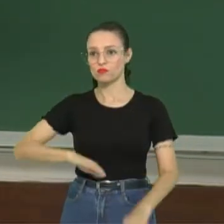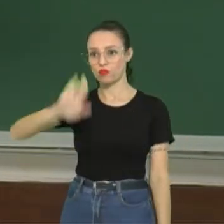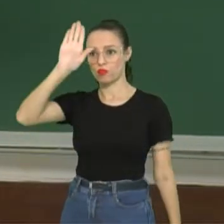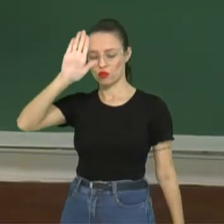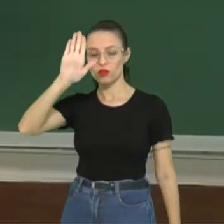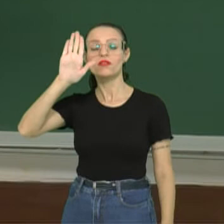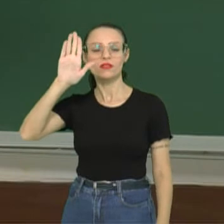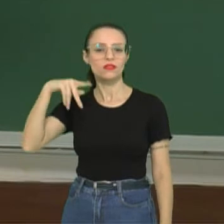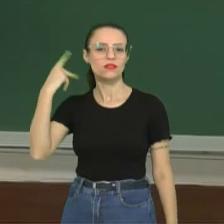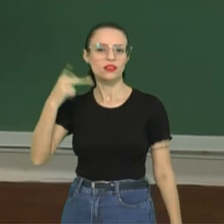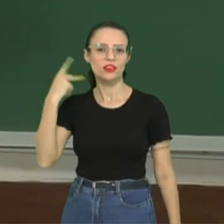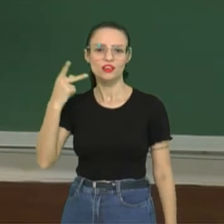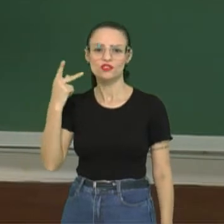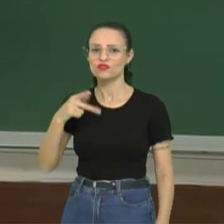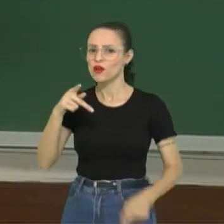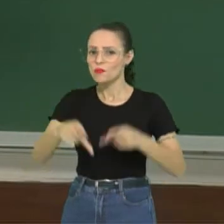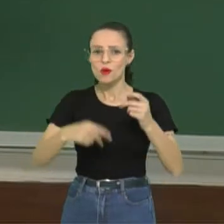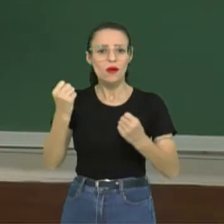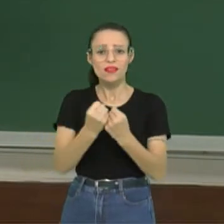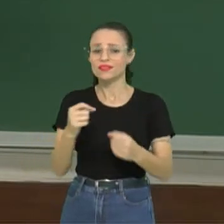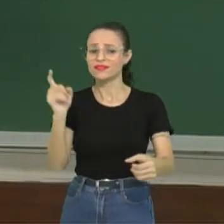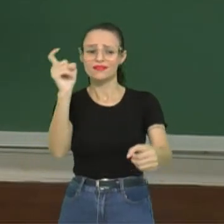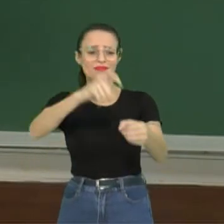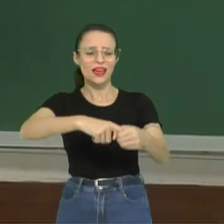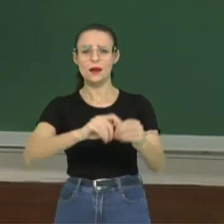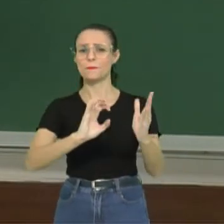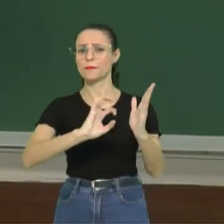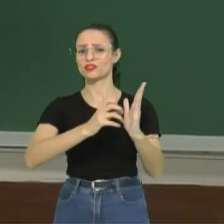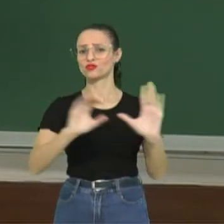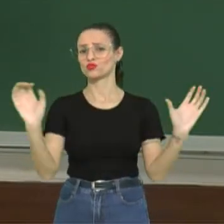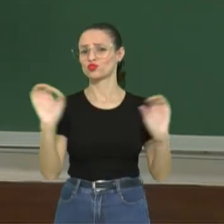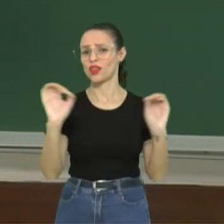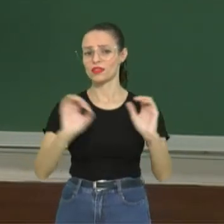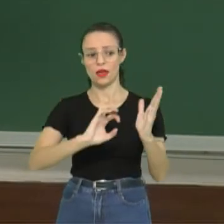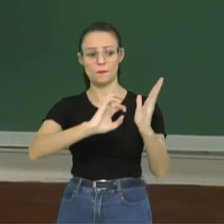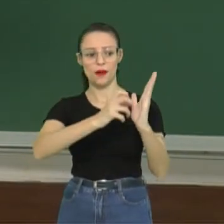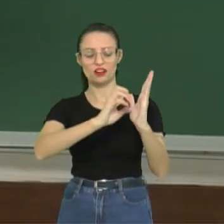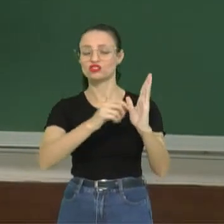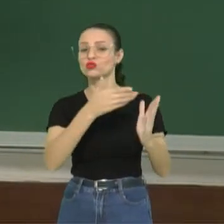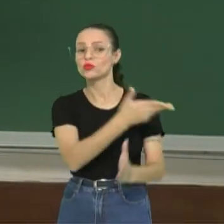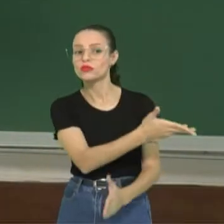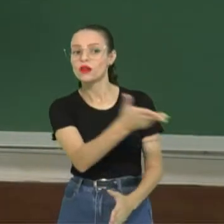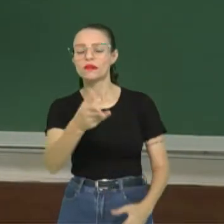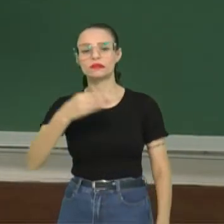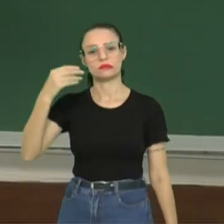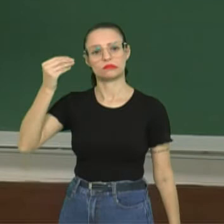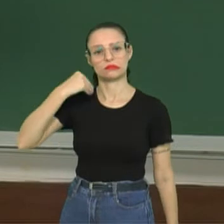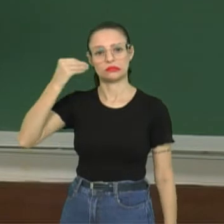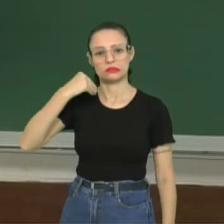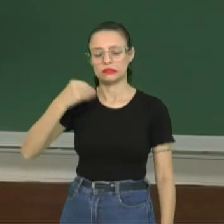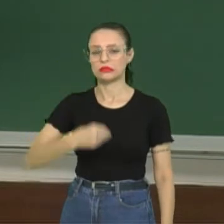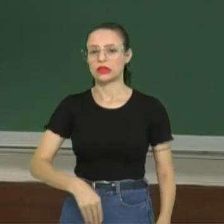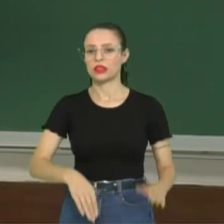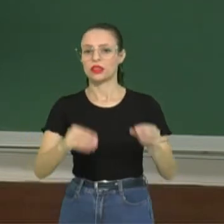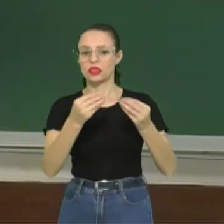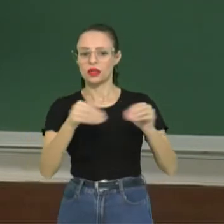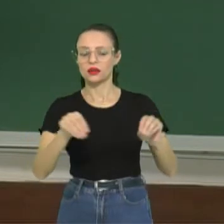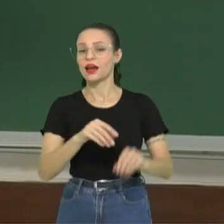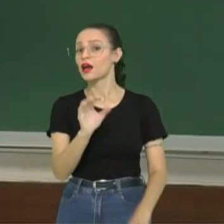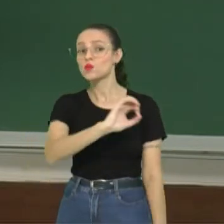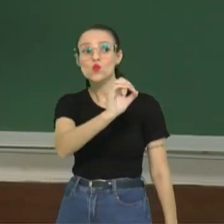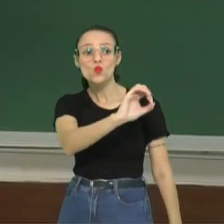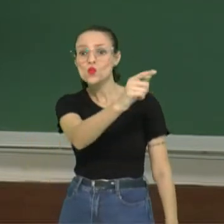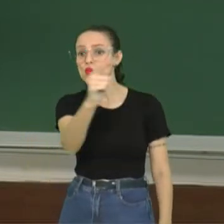sequer pertencem ao partido Então os partidos políticos são fragilizados muitas vezes é são